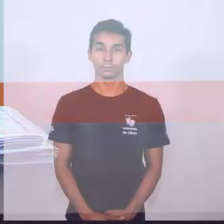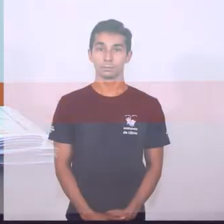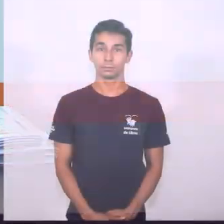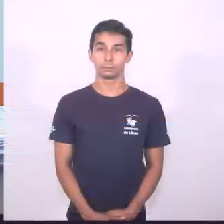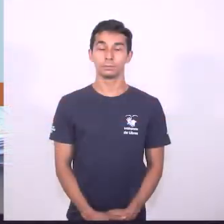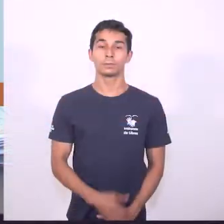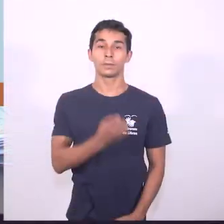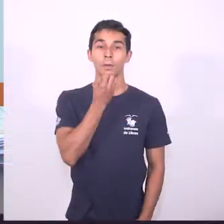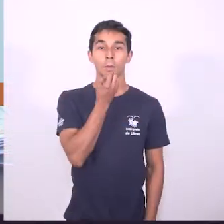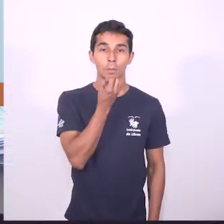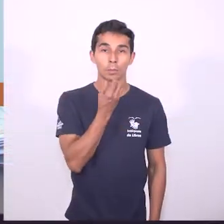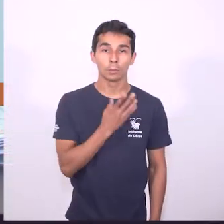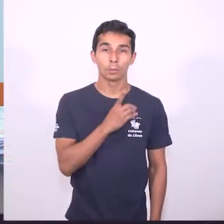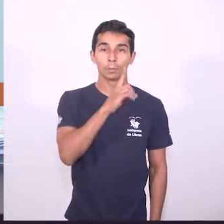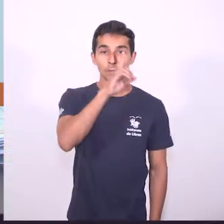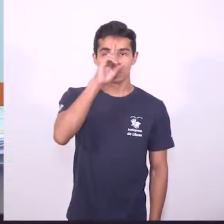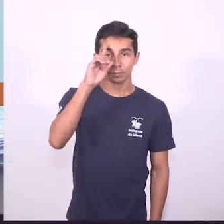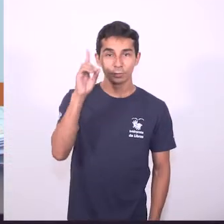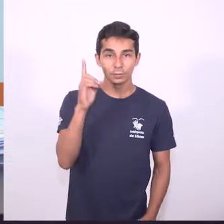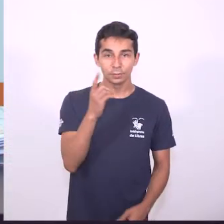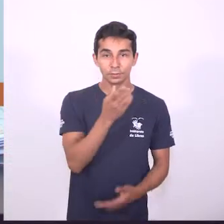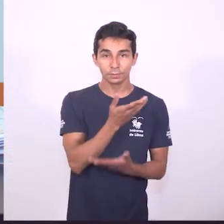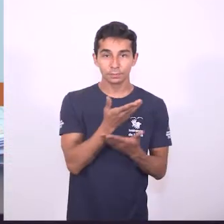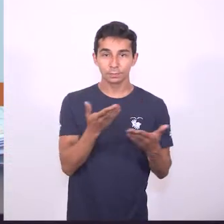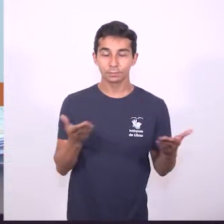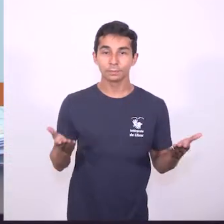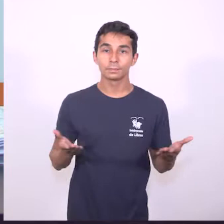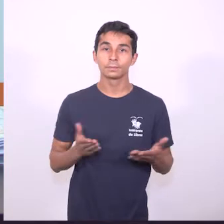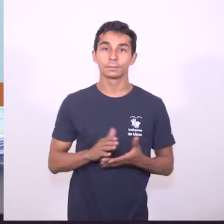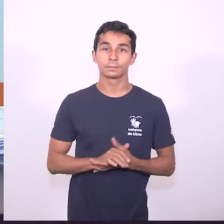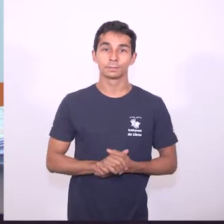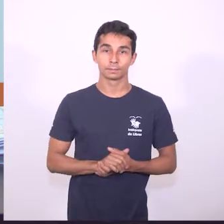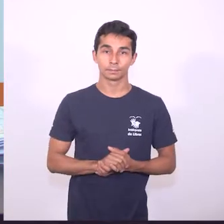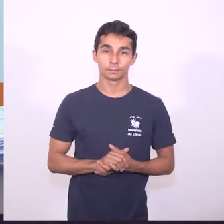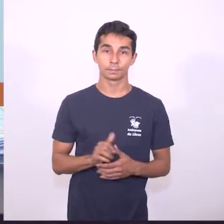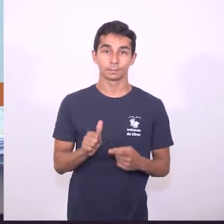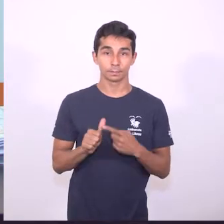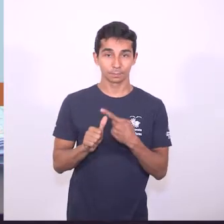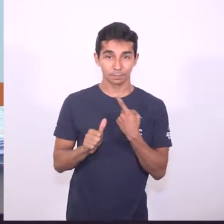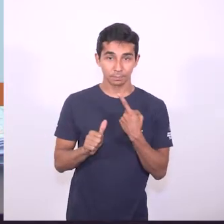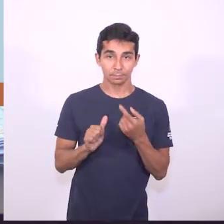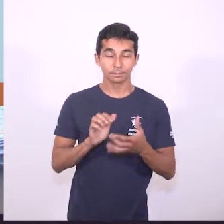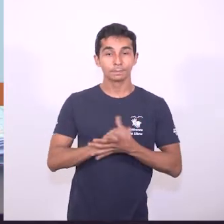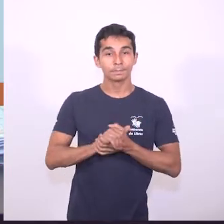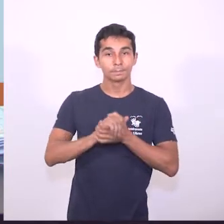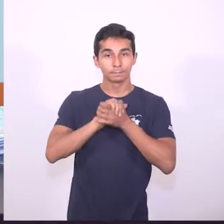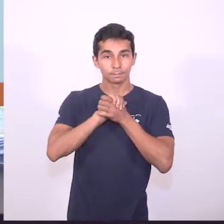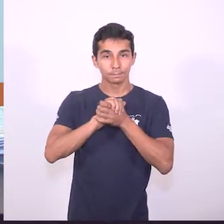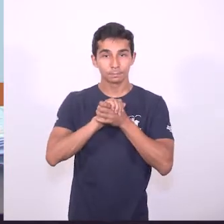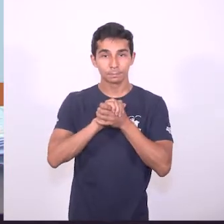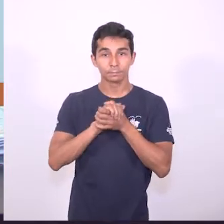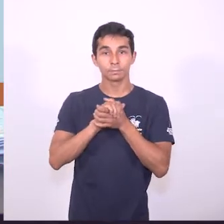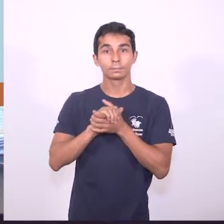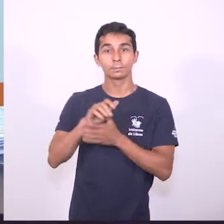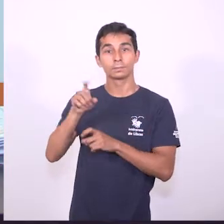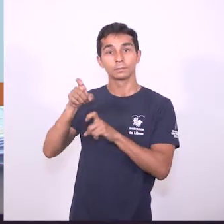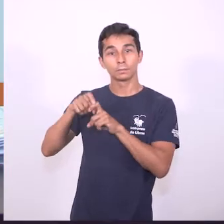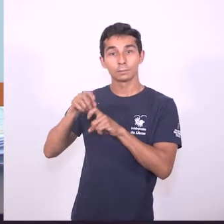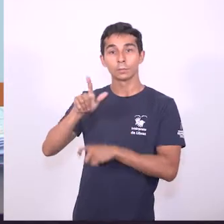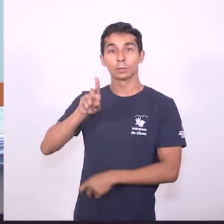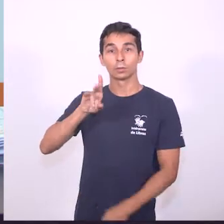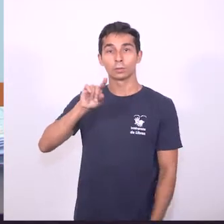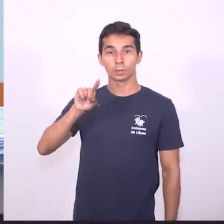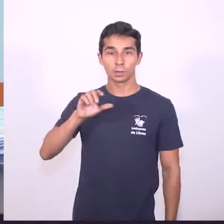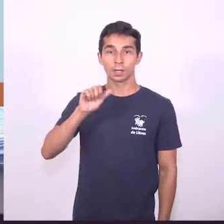Bom, bom dia a todos. Queria inicialmente cumprimentar o Dr. Luiz Carlos Amarco, que é